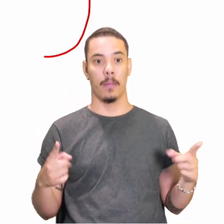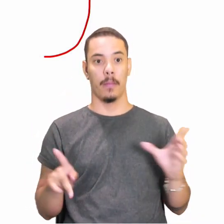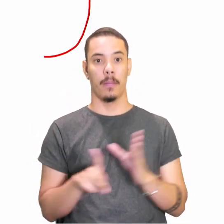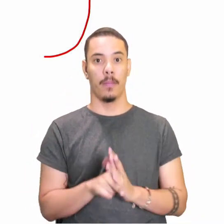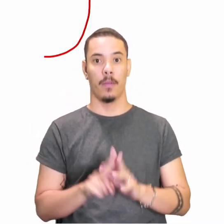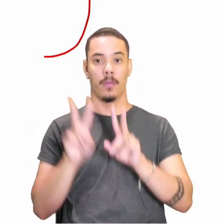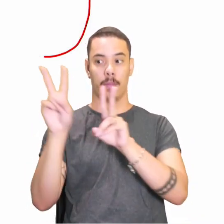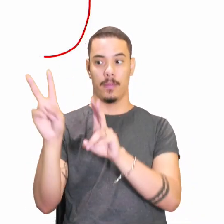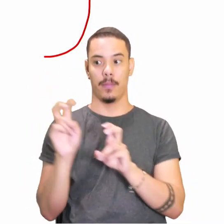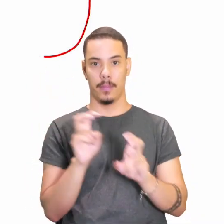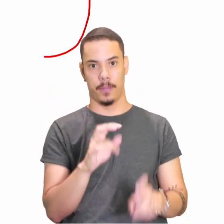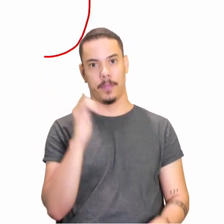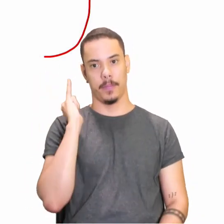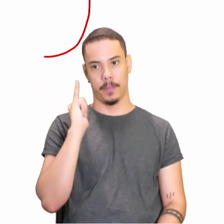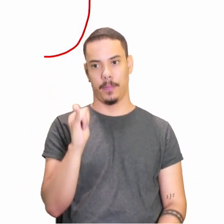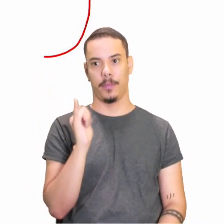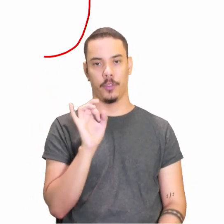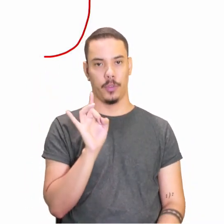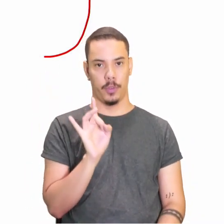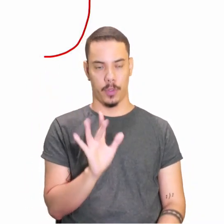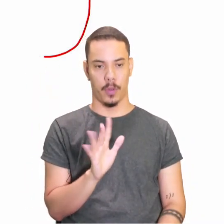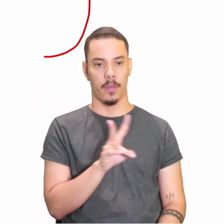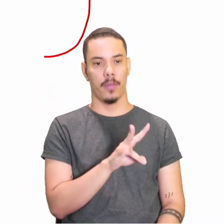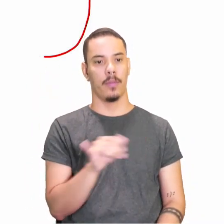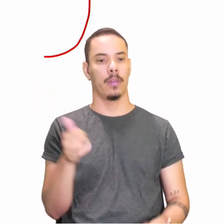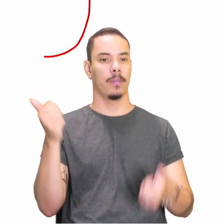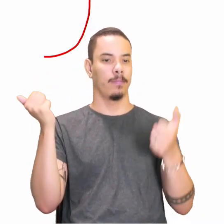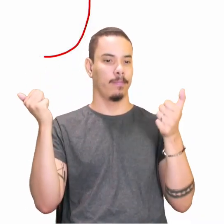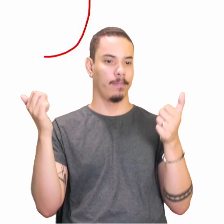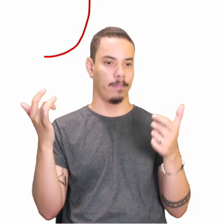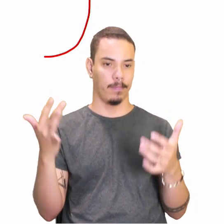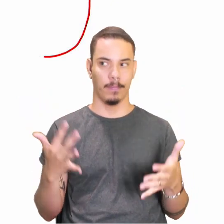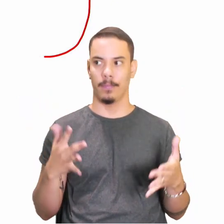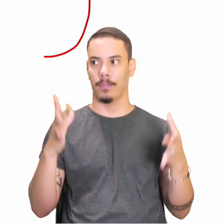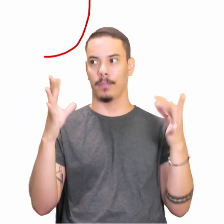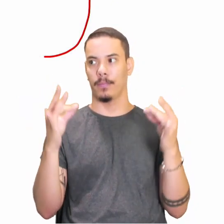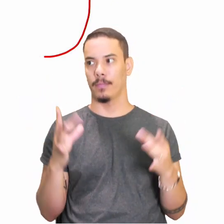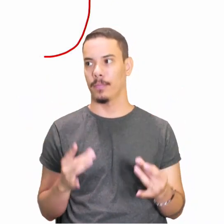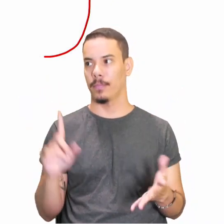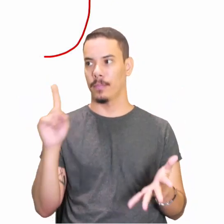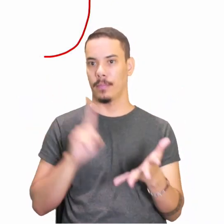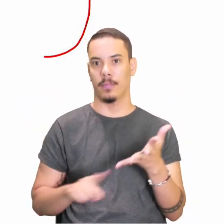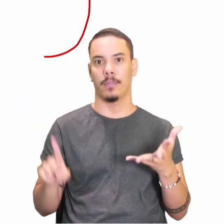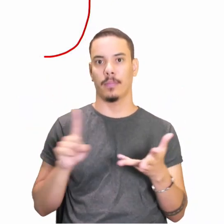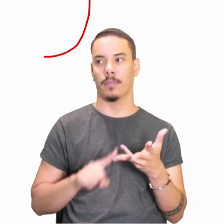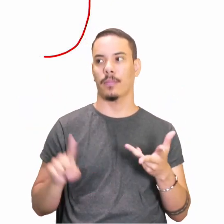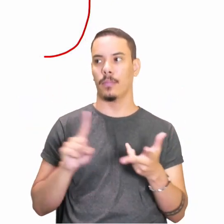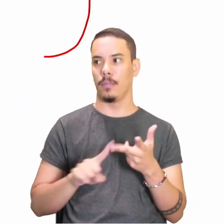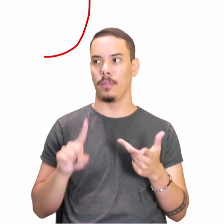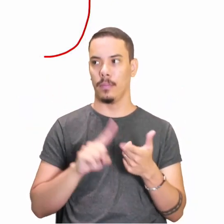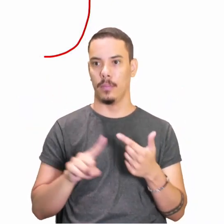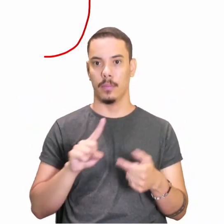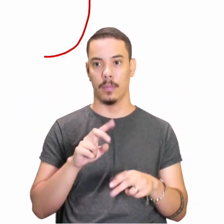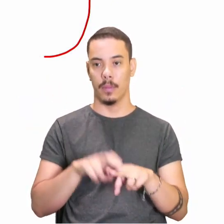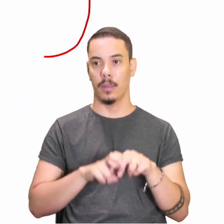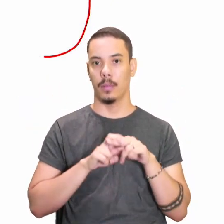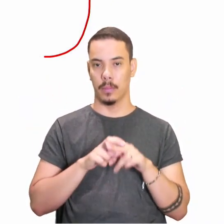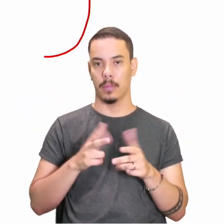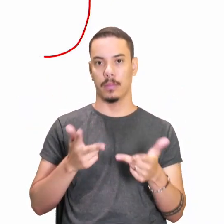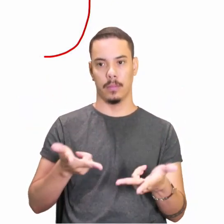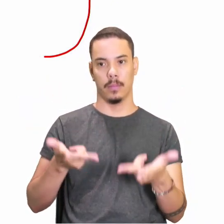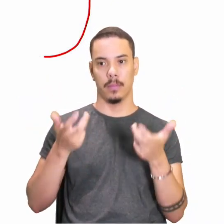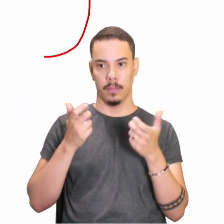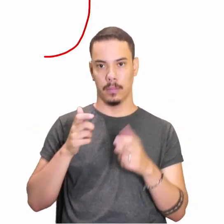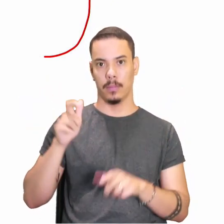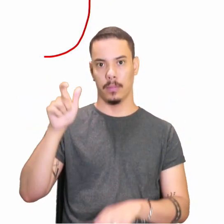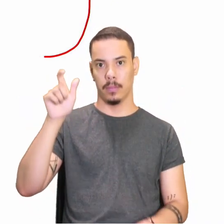da narrativa, que vai contando, vai detalhando. E percebam que o narrador